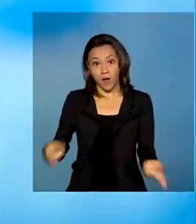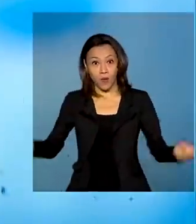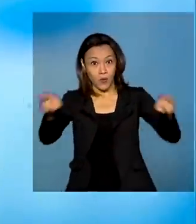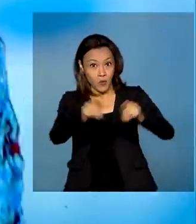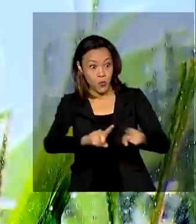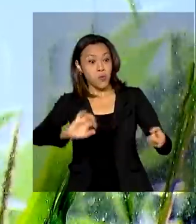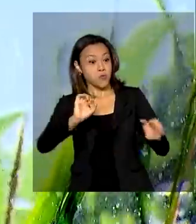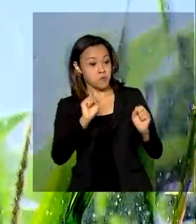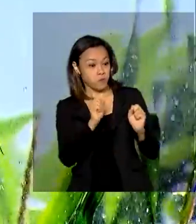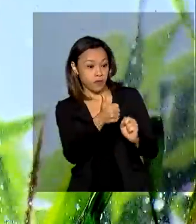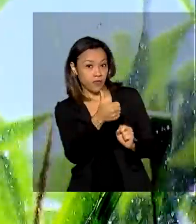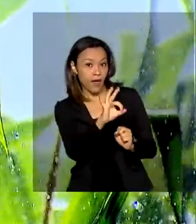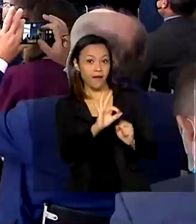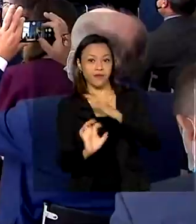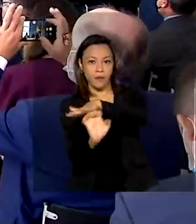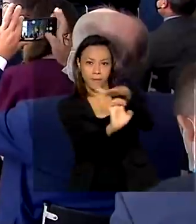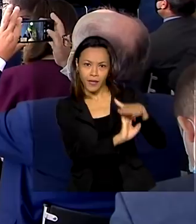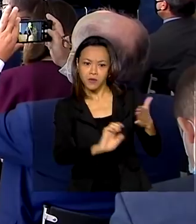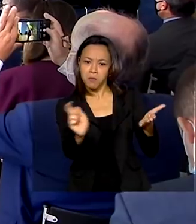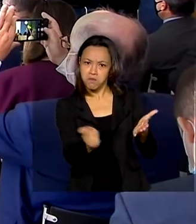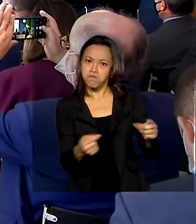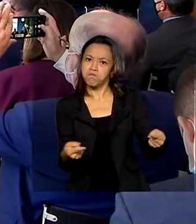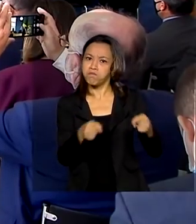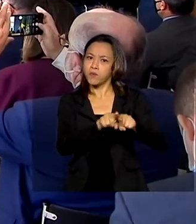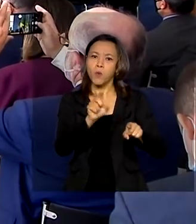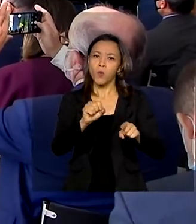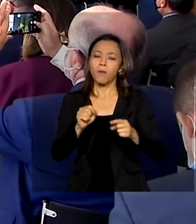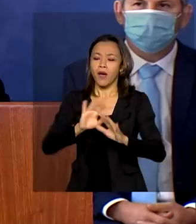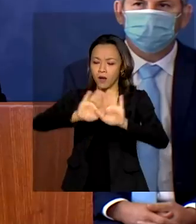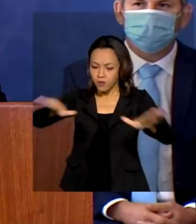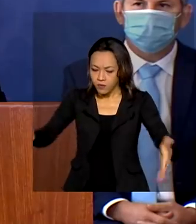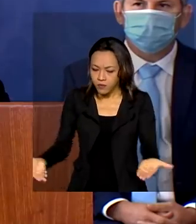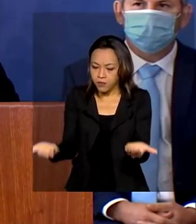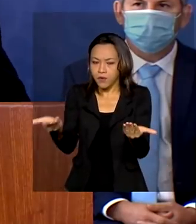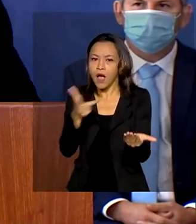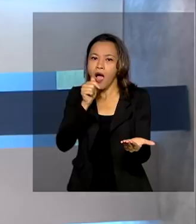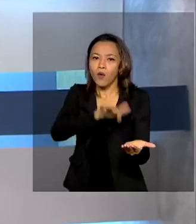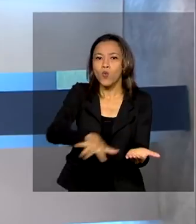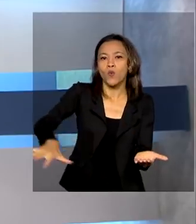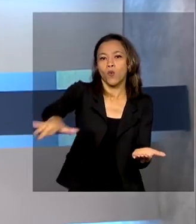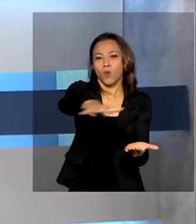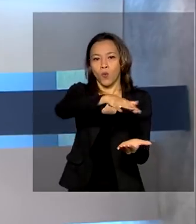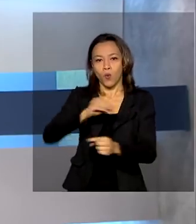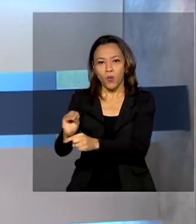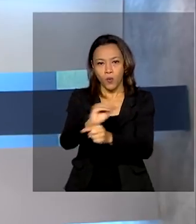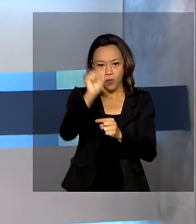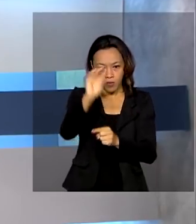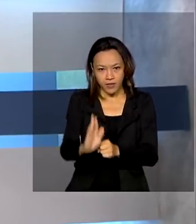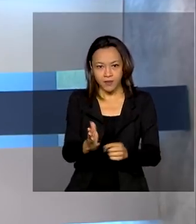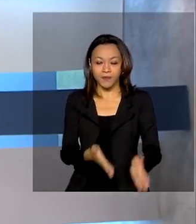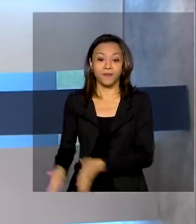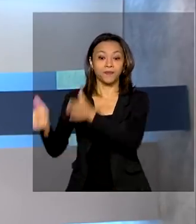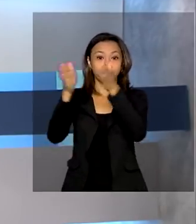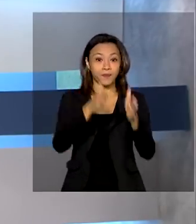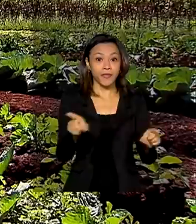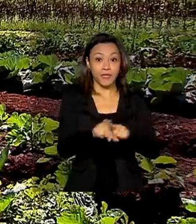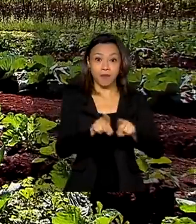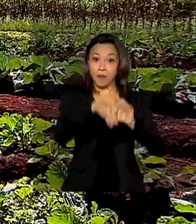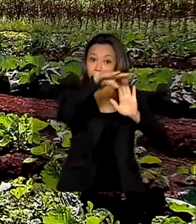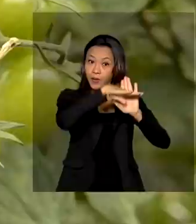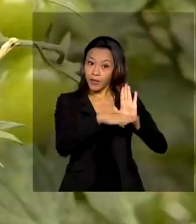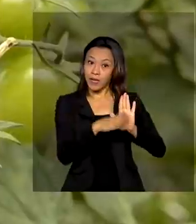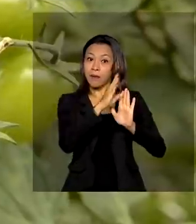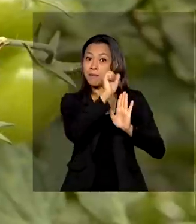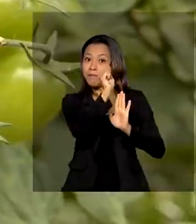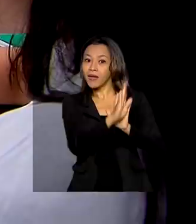com 10 empresas para revitalizar as principais bacias hidrográficas do país e veja também programa Brasil